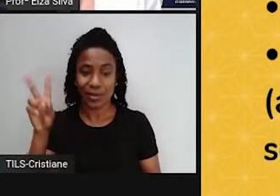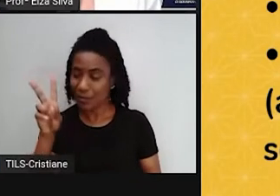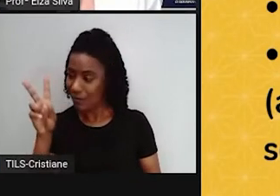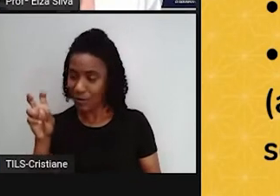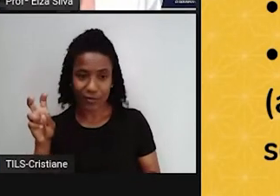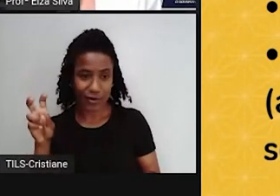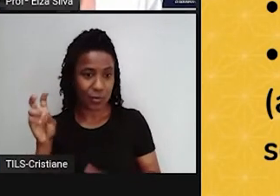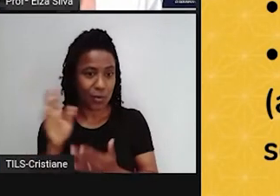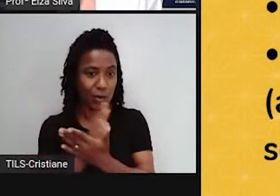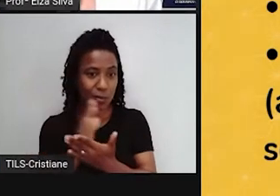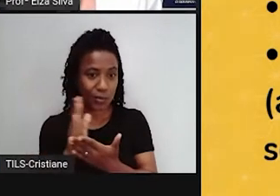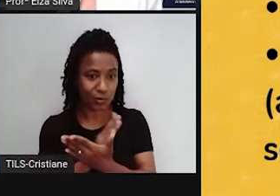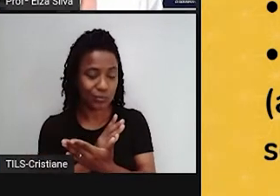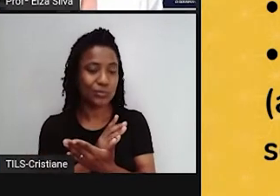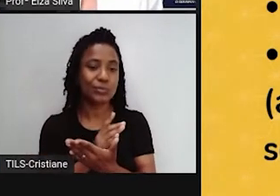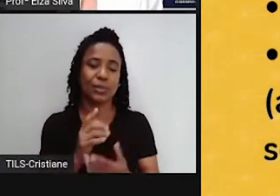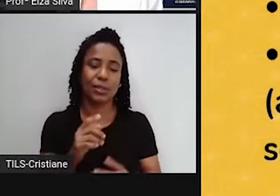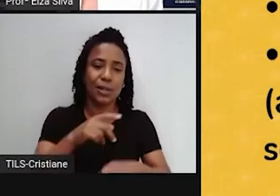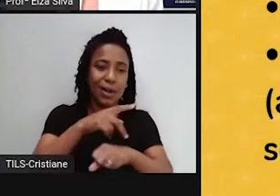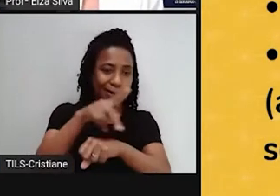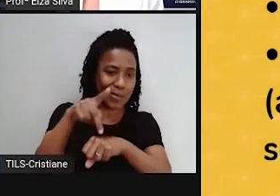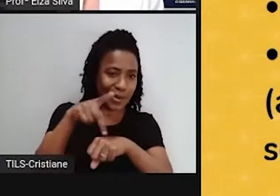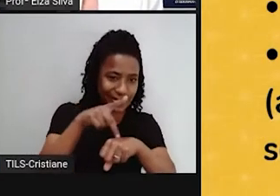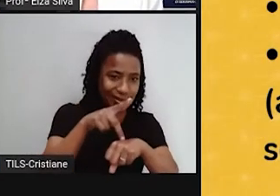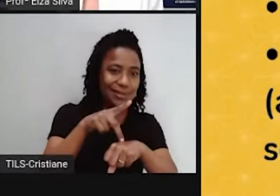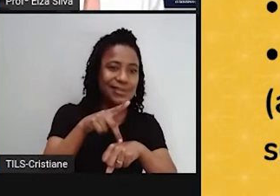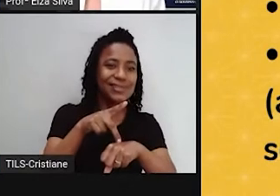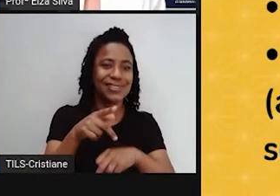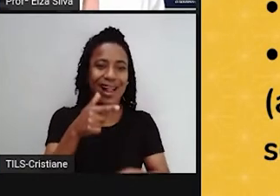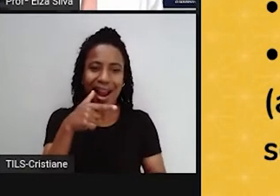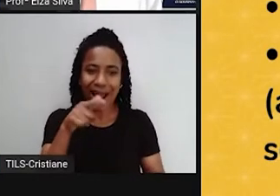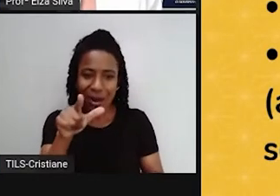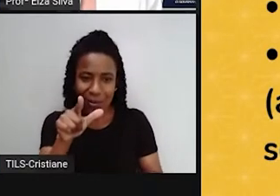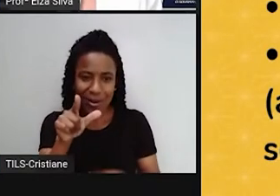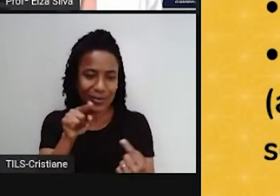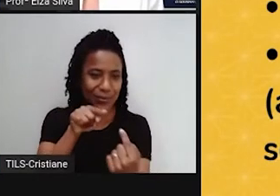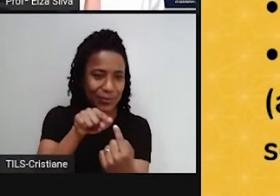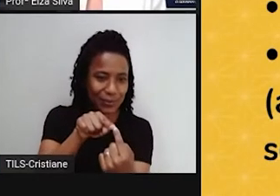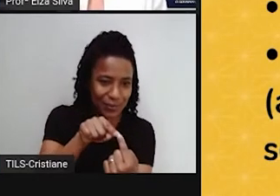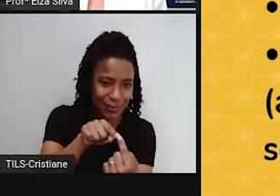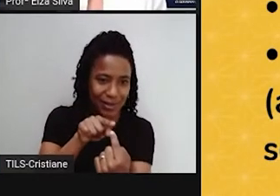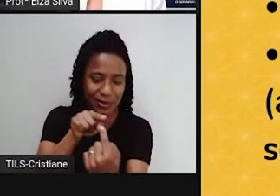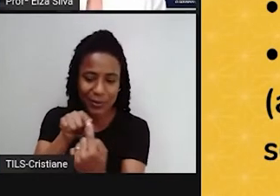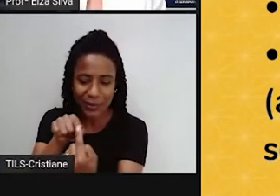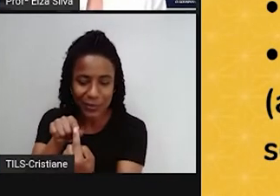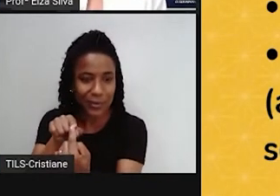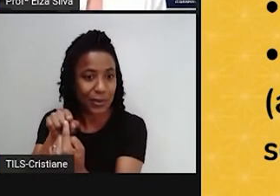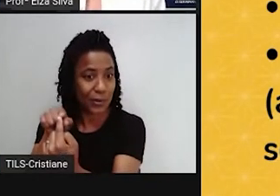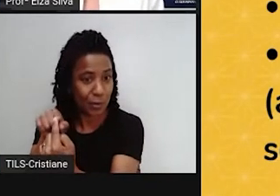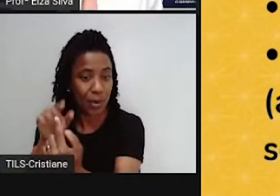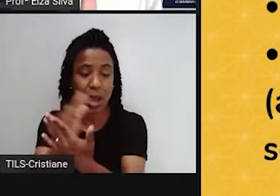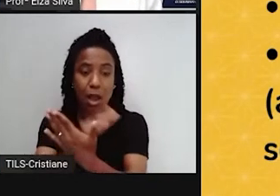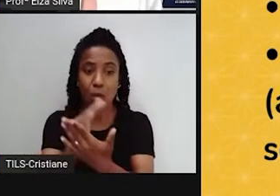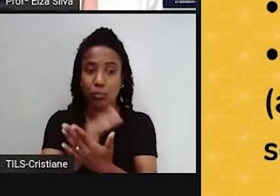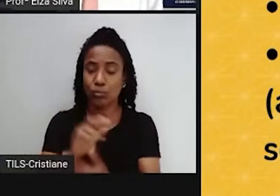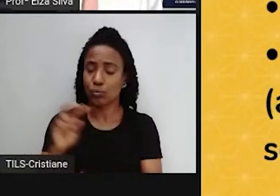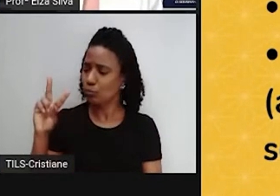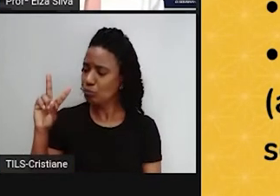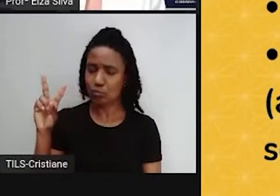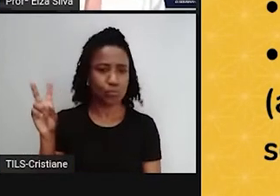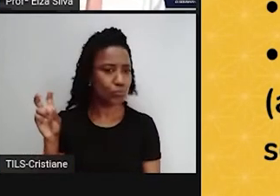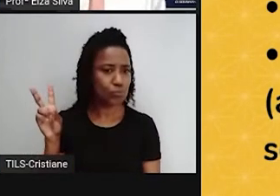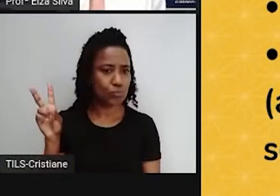idioma. Alguns provérbios são traduzidos literalmente, ou seja, ao pé da letra. Já outros